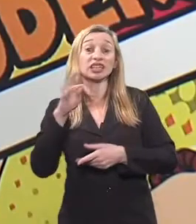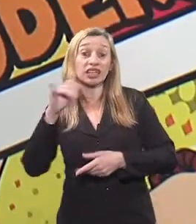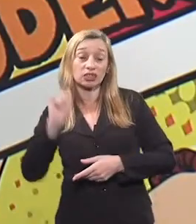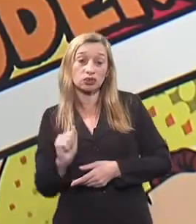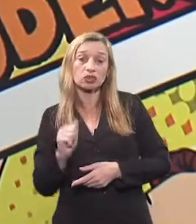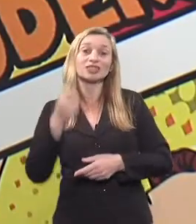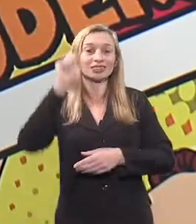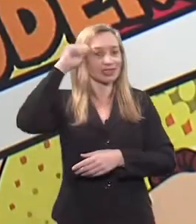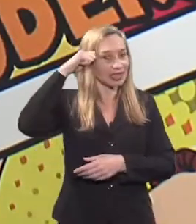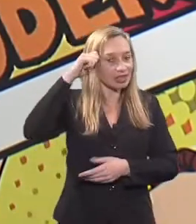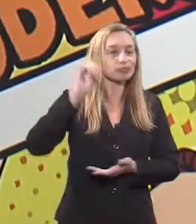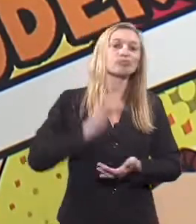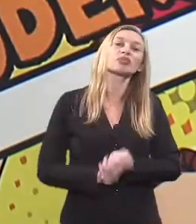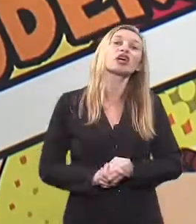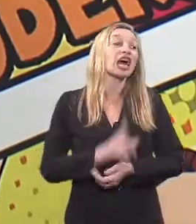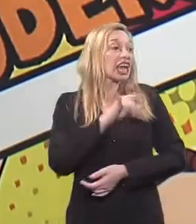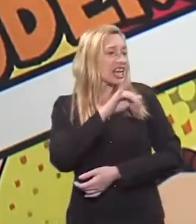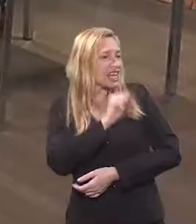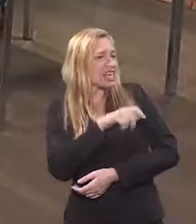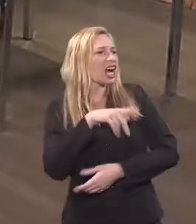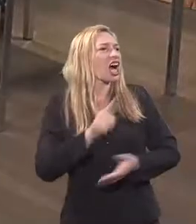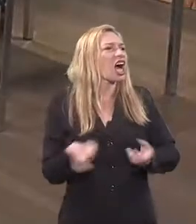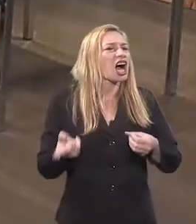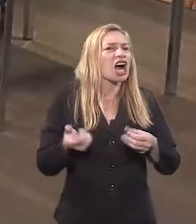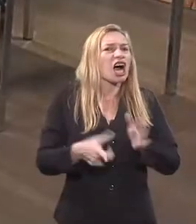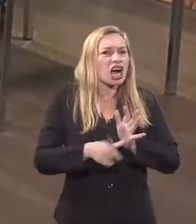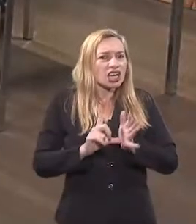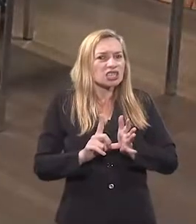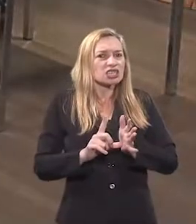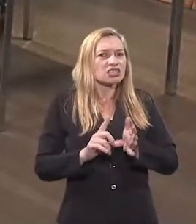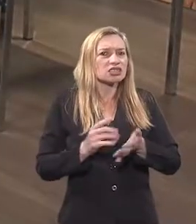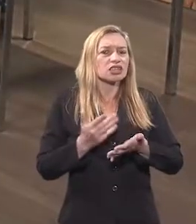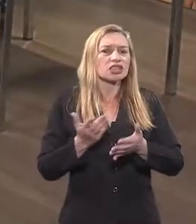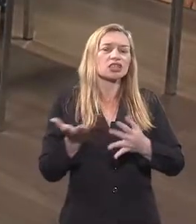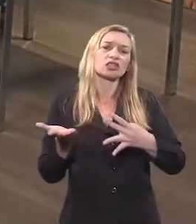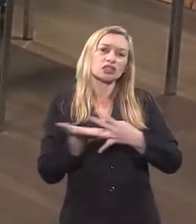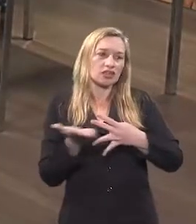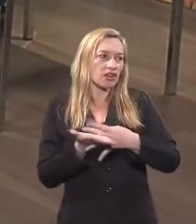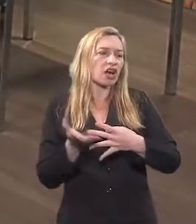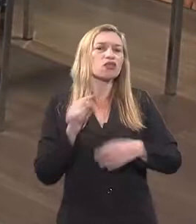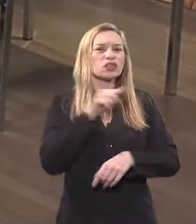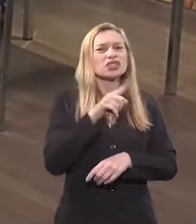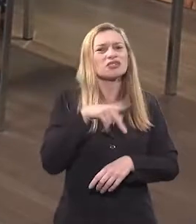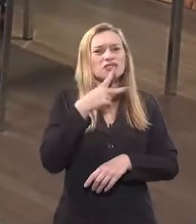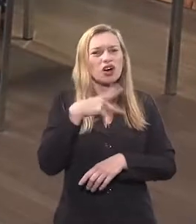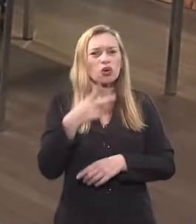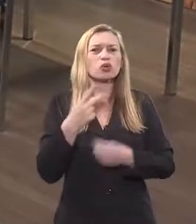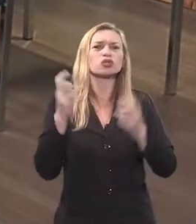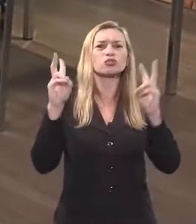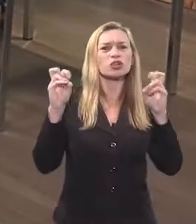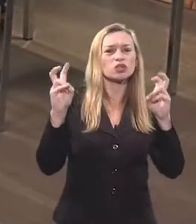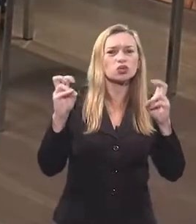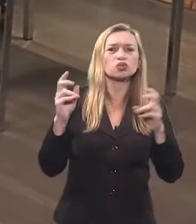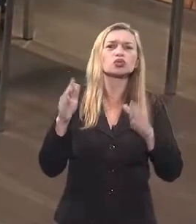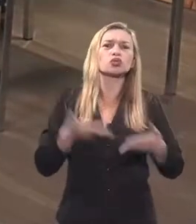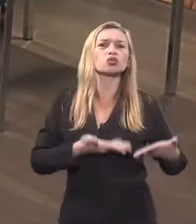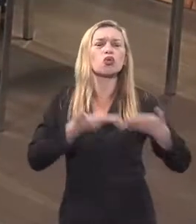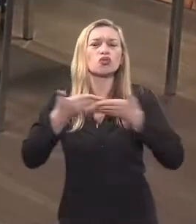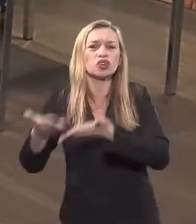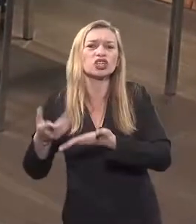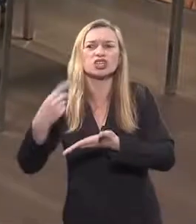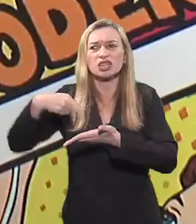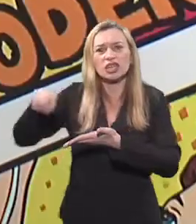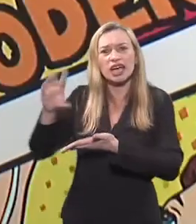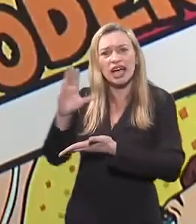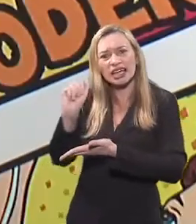sobre literatura negra. Lia, antes da gente sair para o intervalo, você falou sobre essa questão de que os